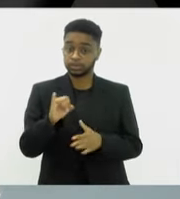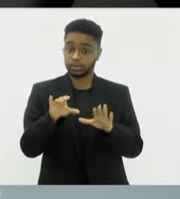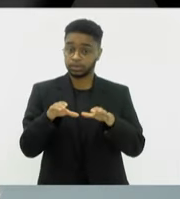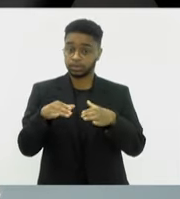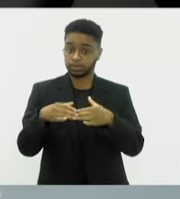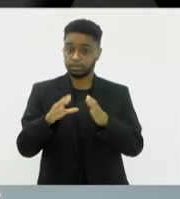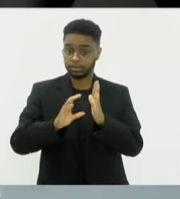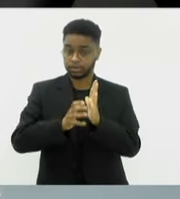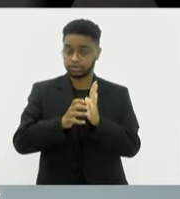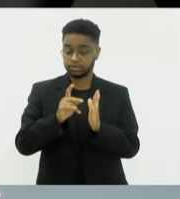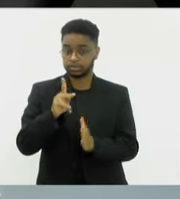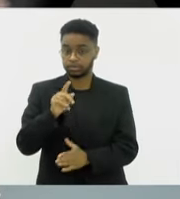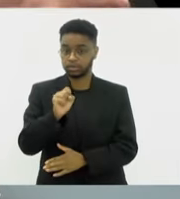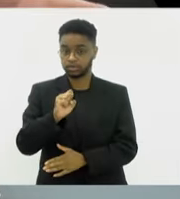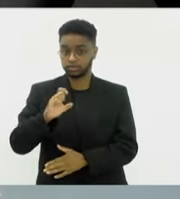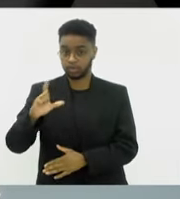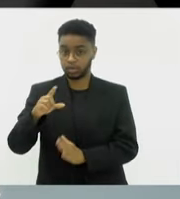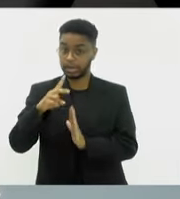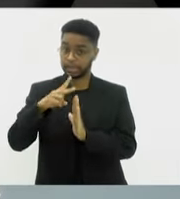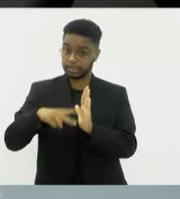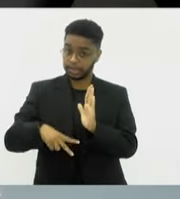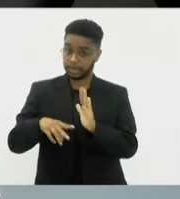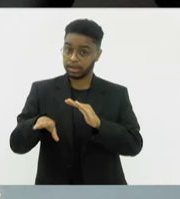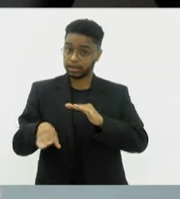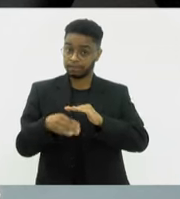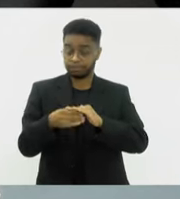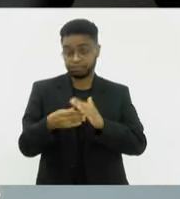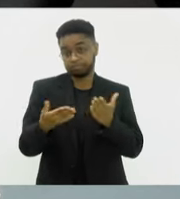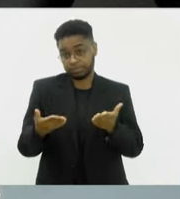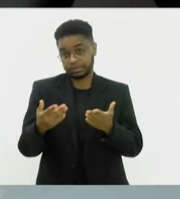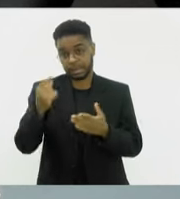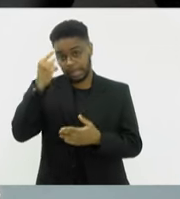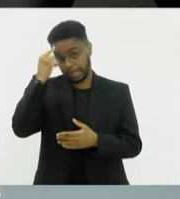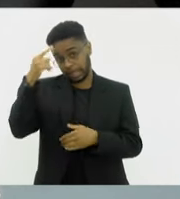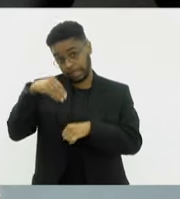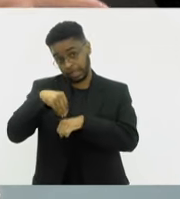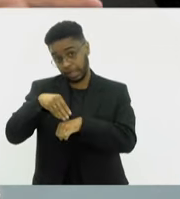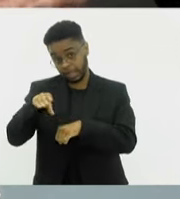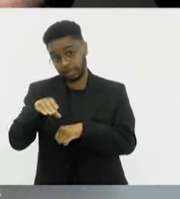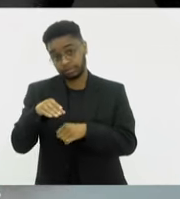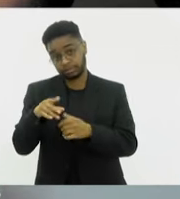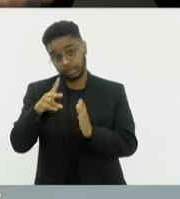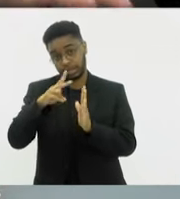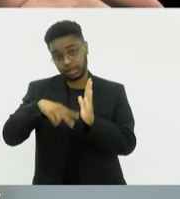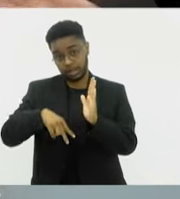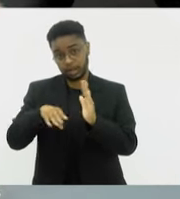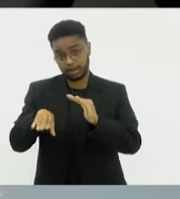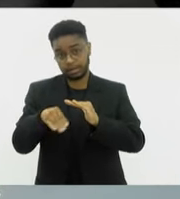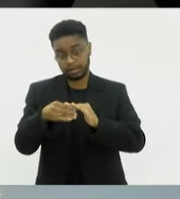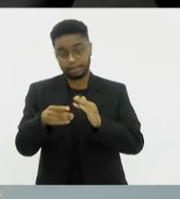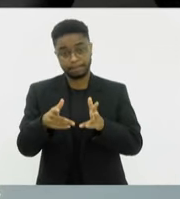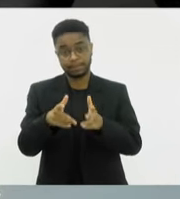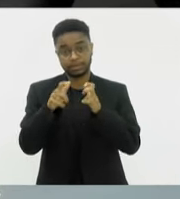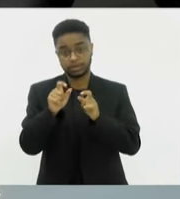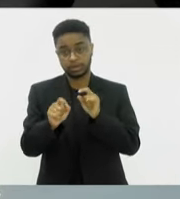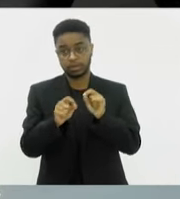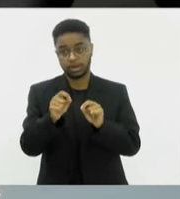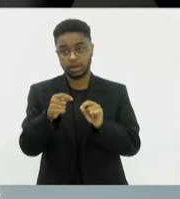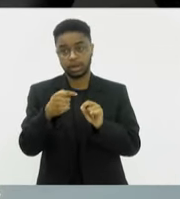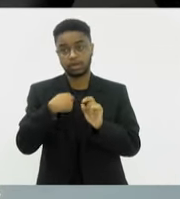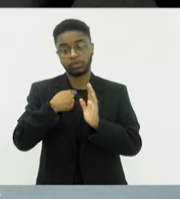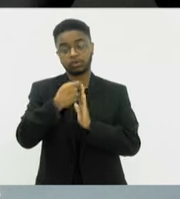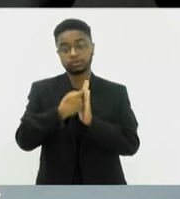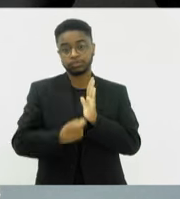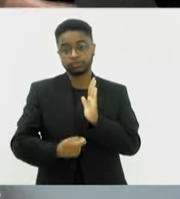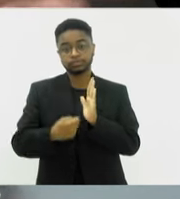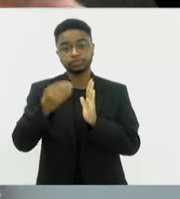as emendas, é uma hipótese de que eles possam ler, vai ver que uma das emendas que fiz é